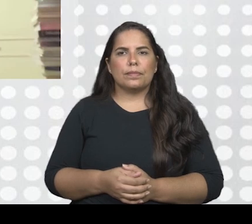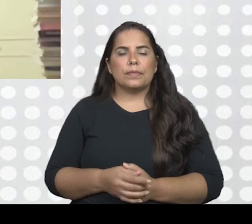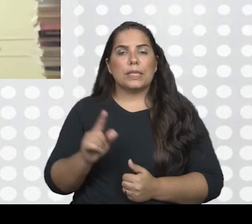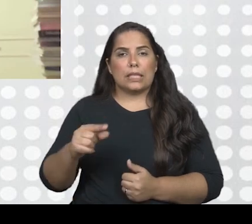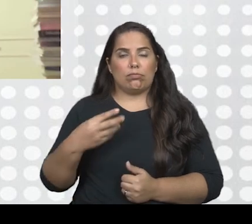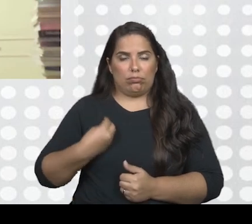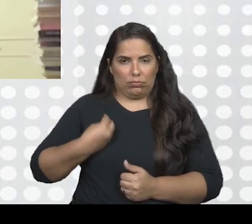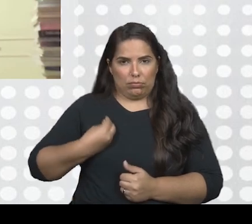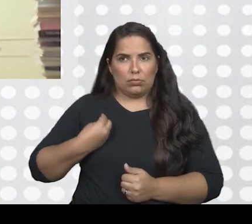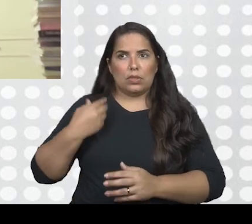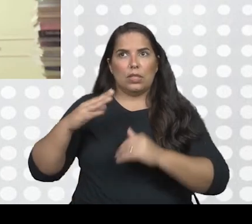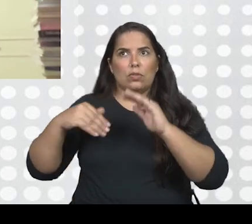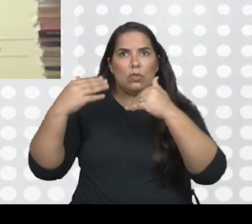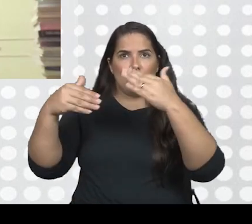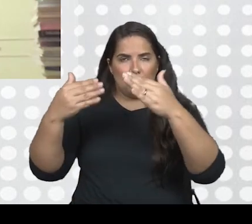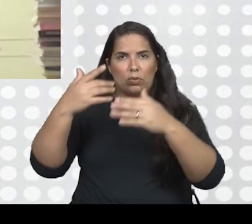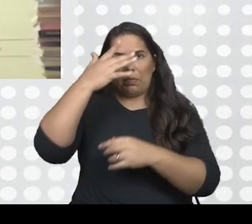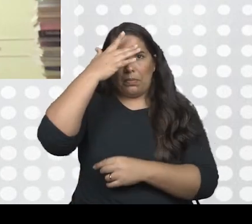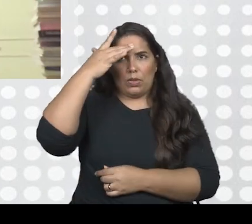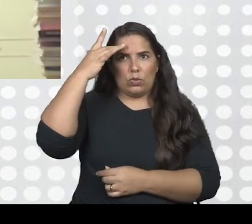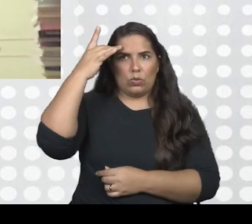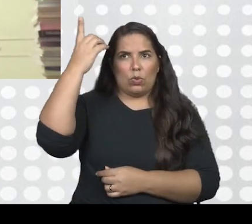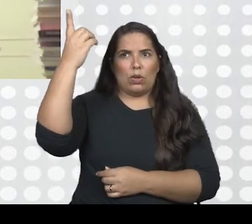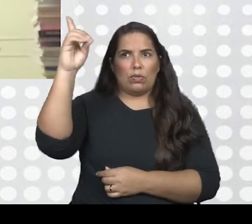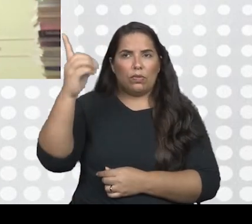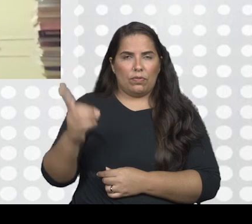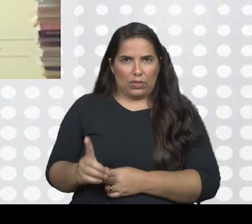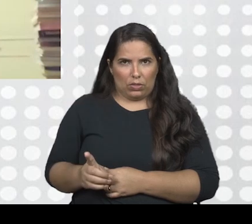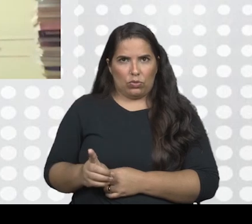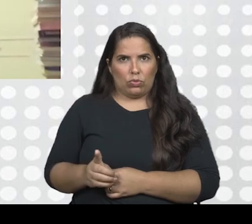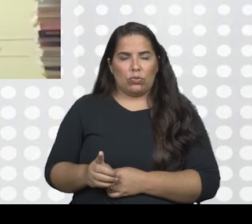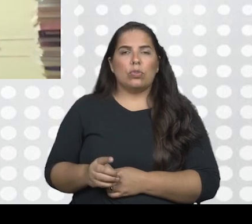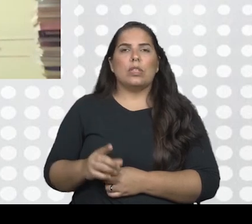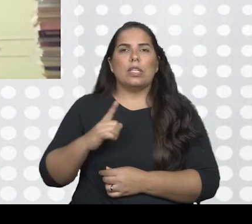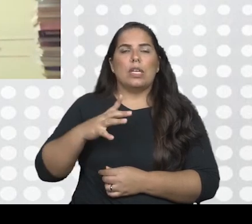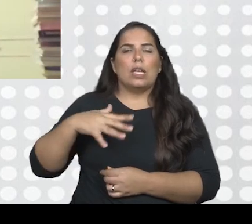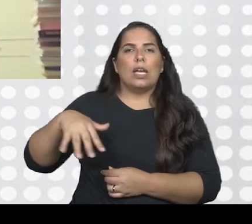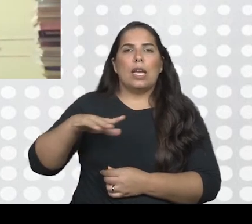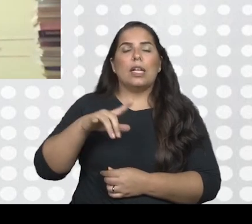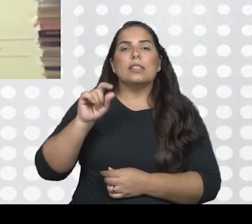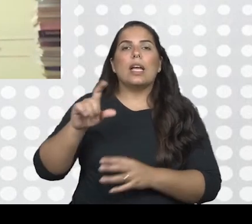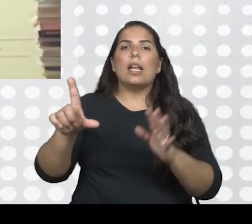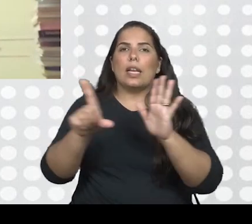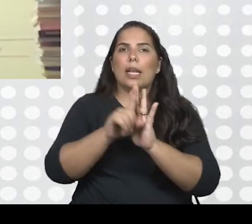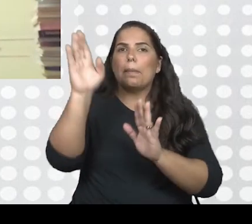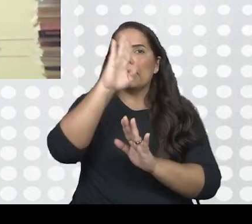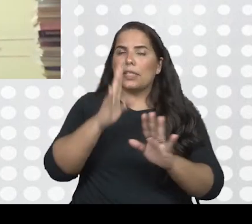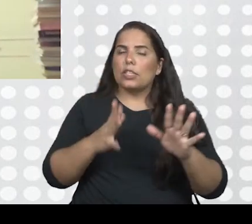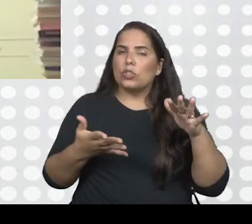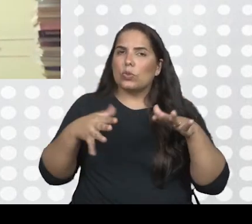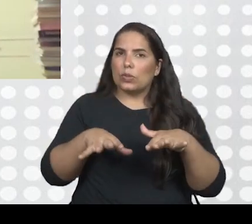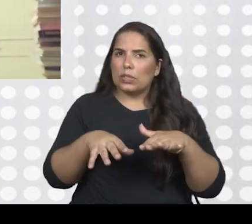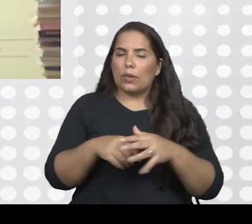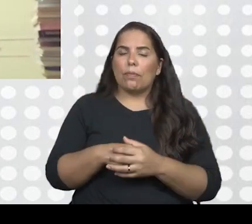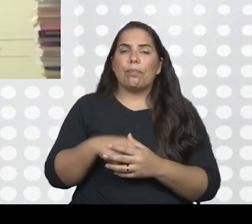promoção integral do desenvolvimento da pessoa com deficiência, considerando a intersetorialidade, está prevista na Lei Brasileira de